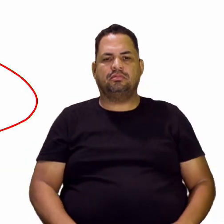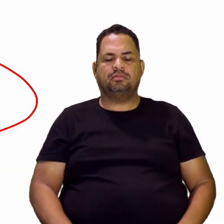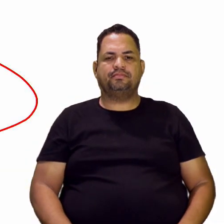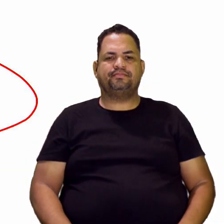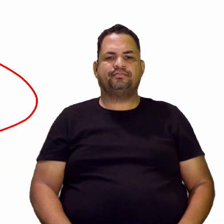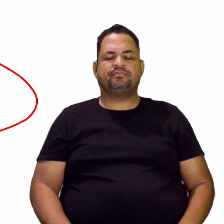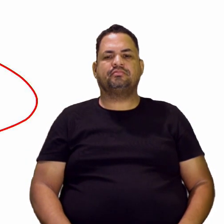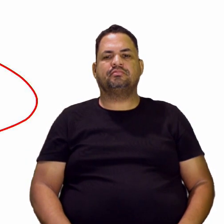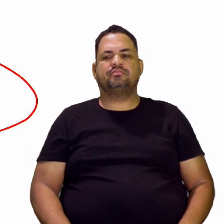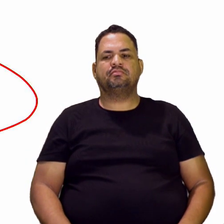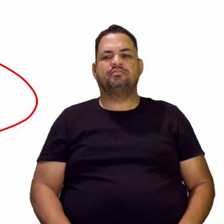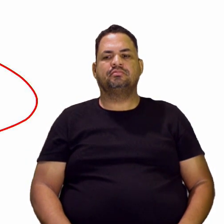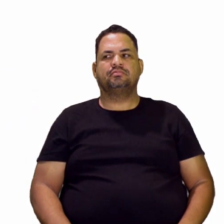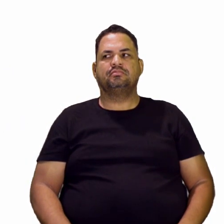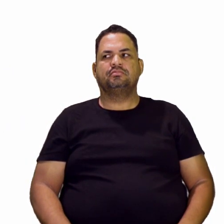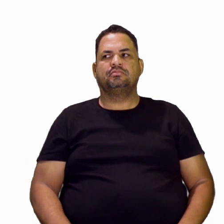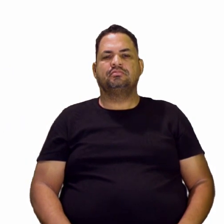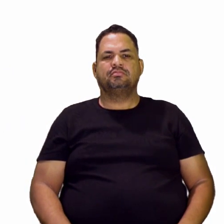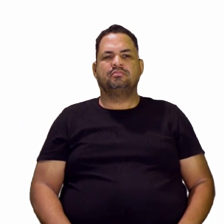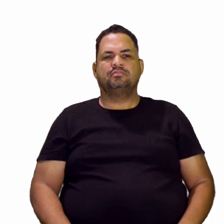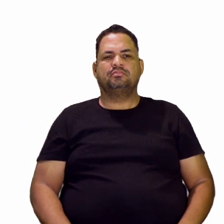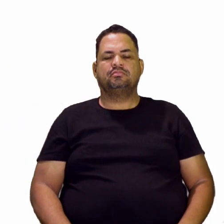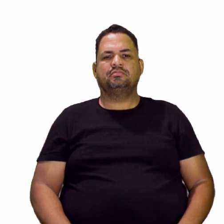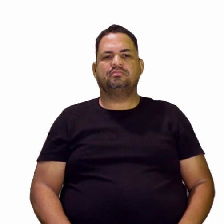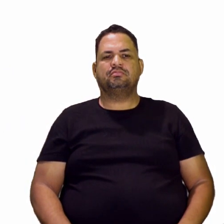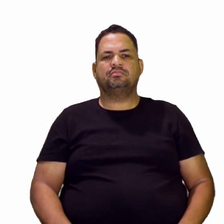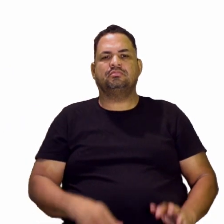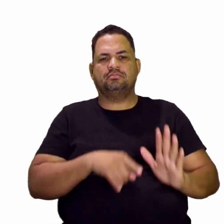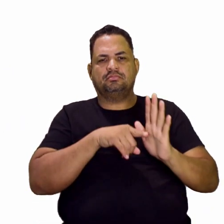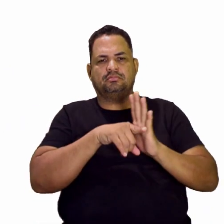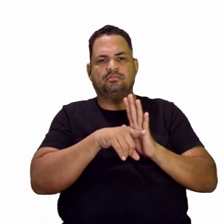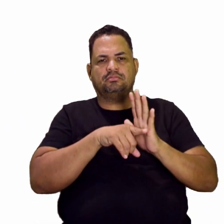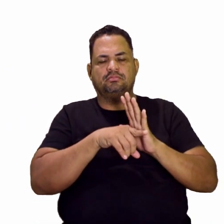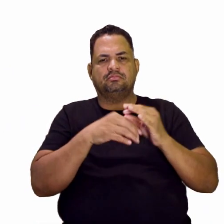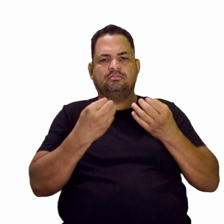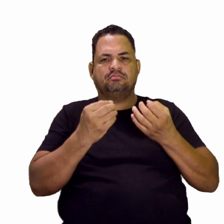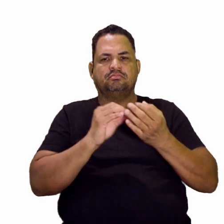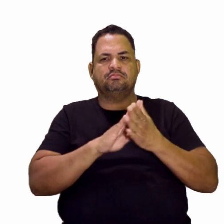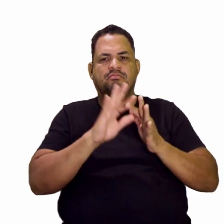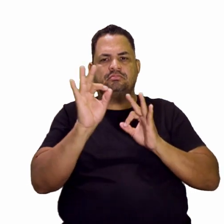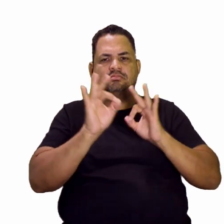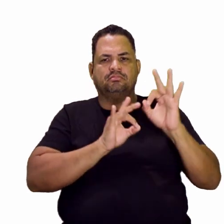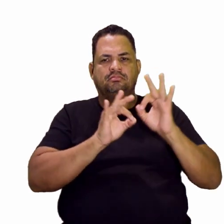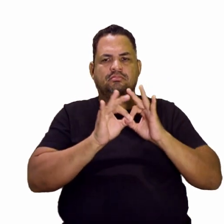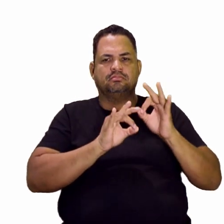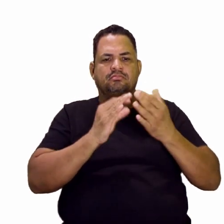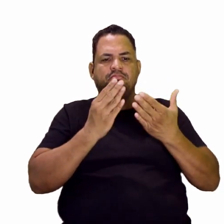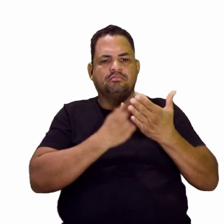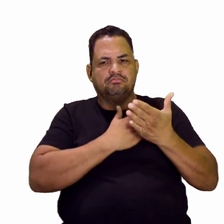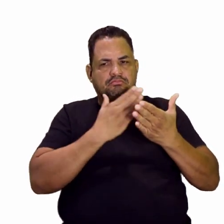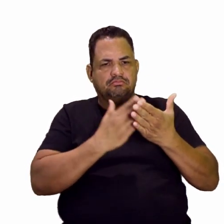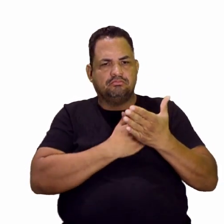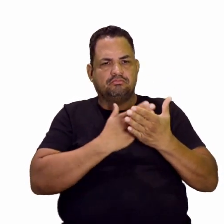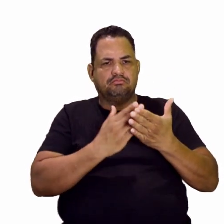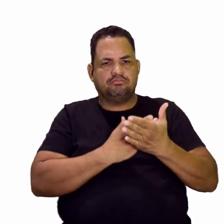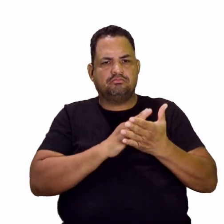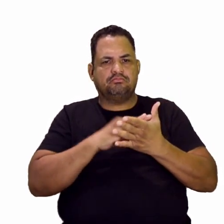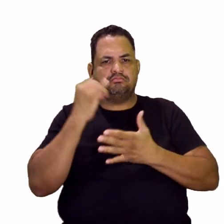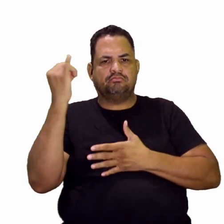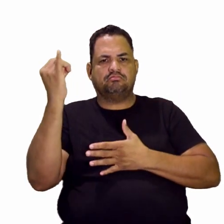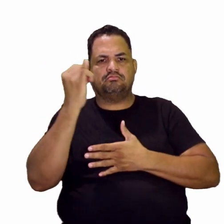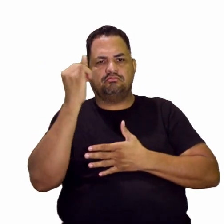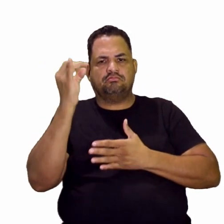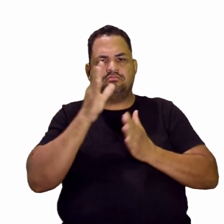lá, joga na tela. Então, a pesquisa ou levantamento bibliográfico é